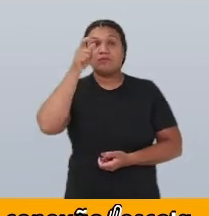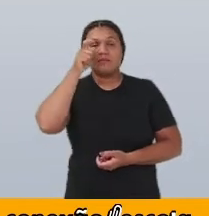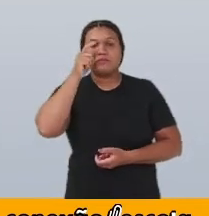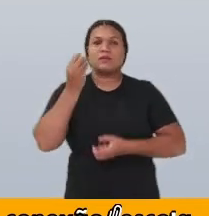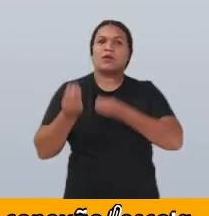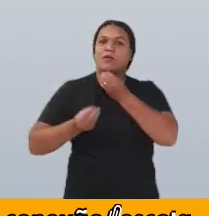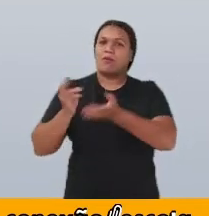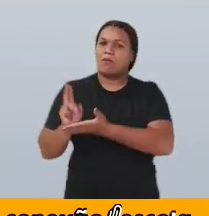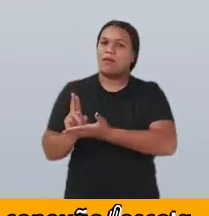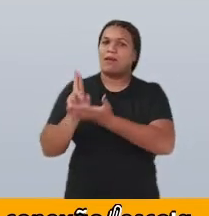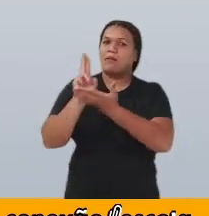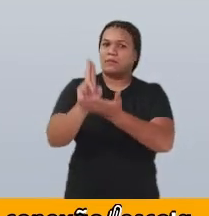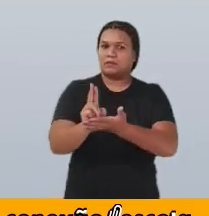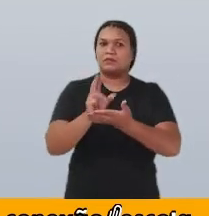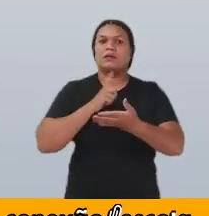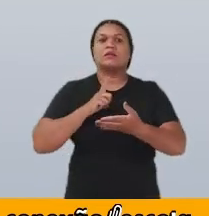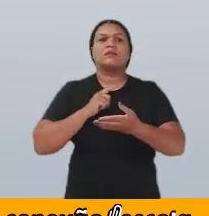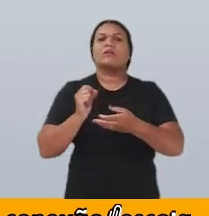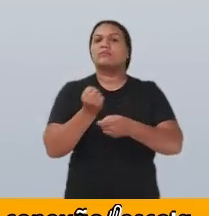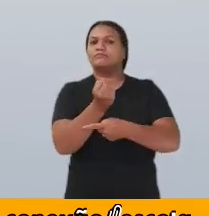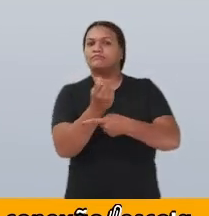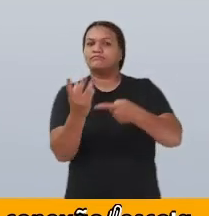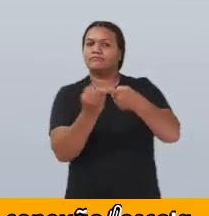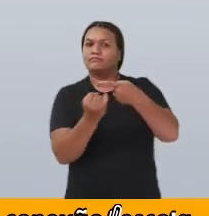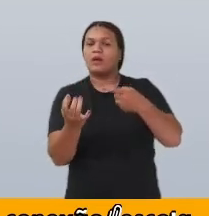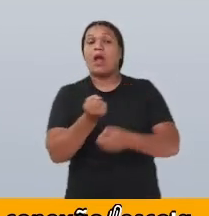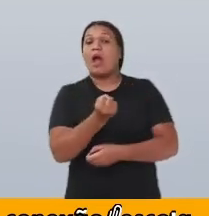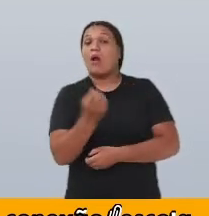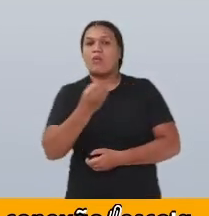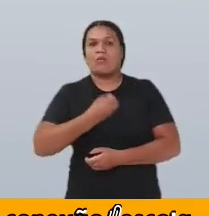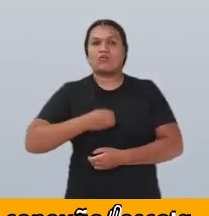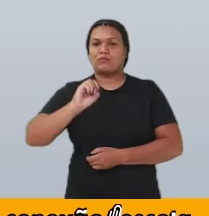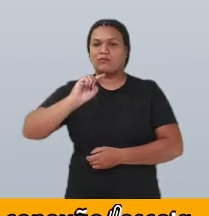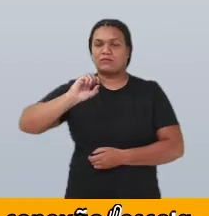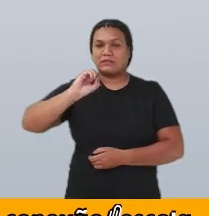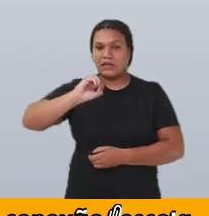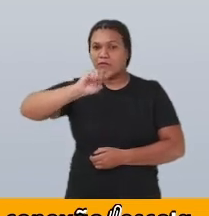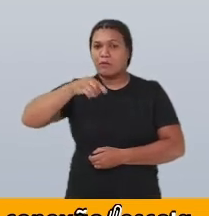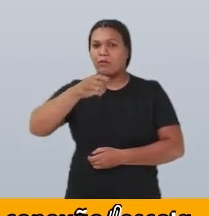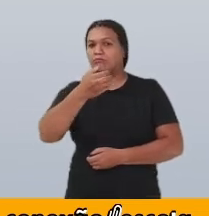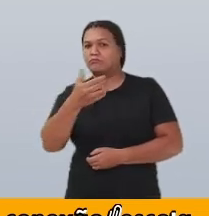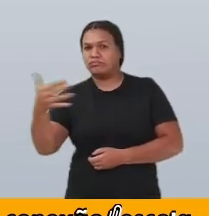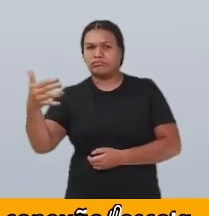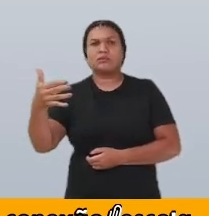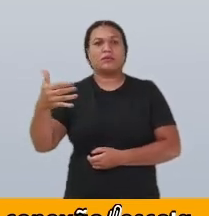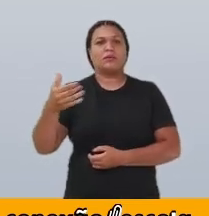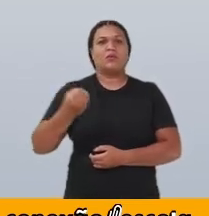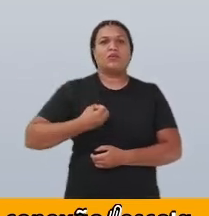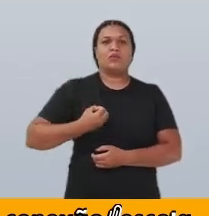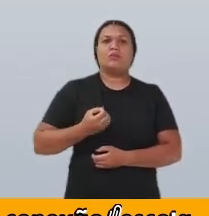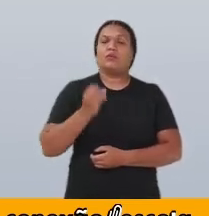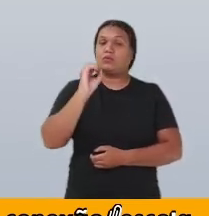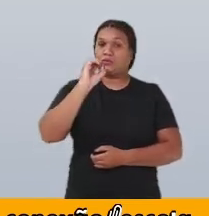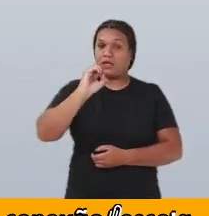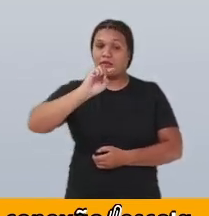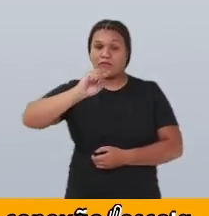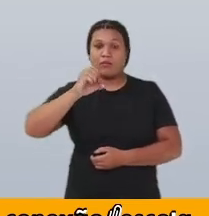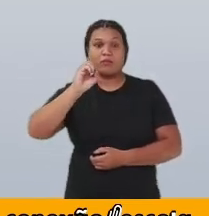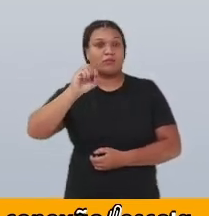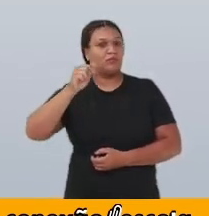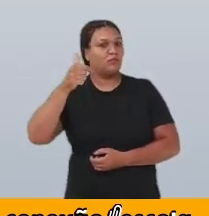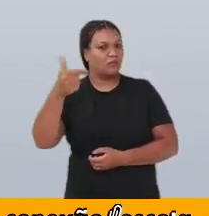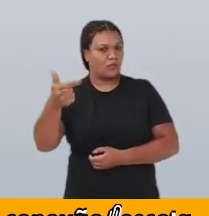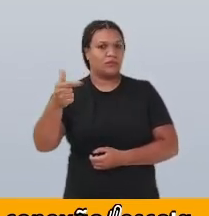Observe a representação fracionária de alguns números decimais. O número 2 centésimos